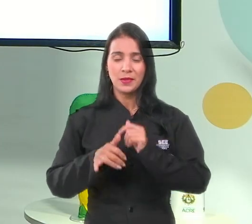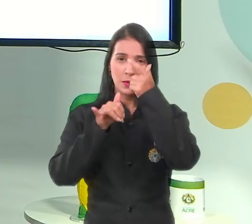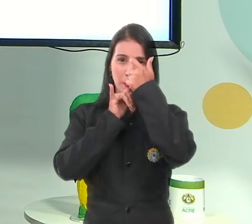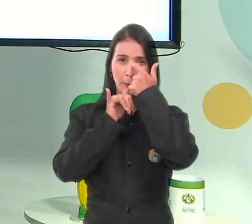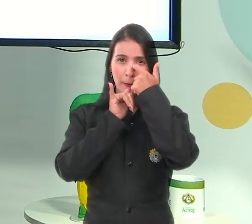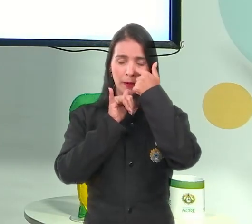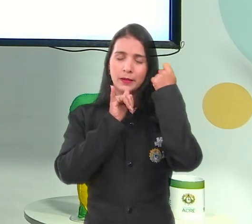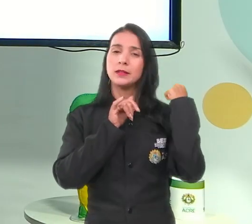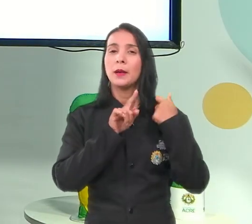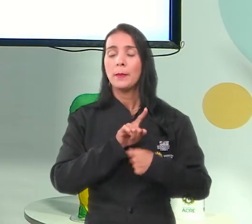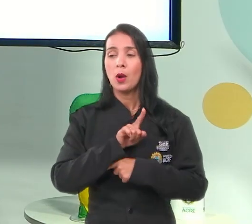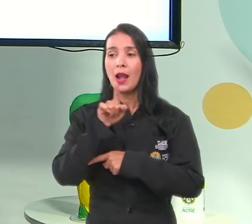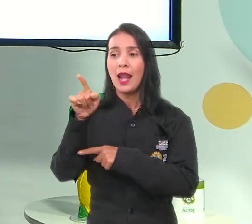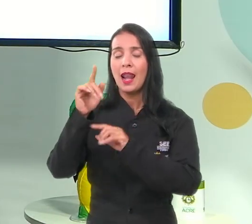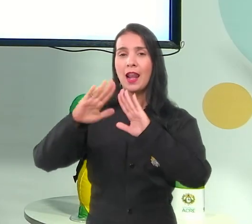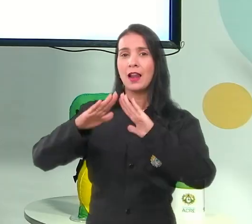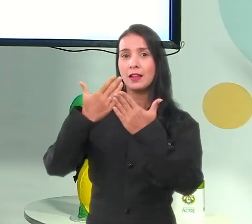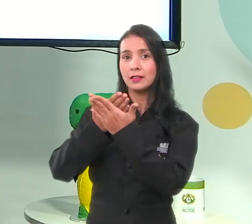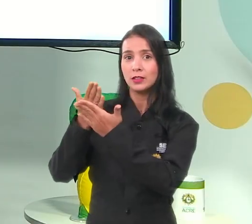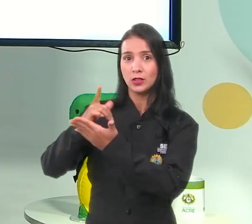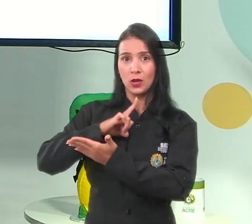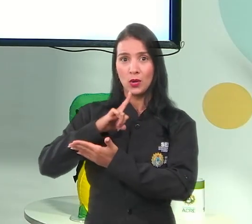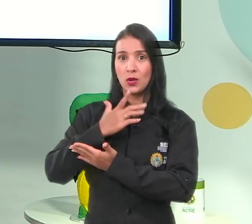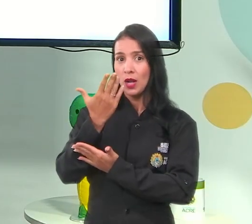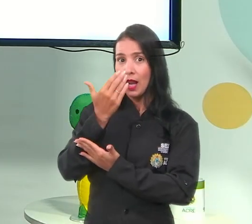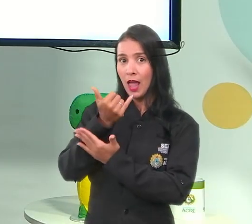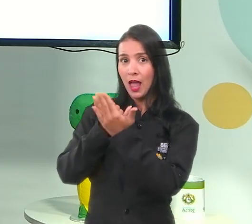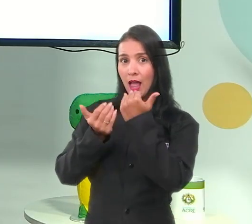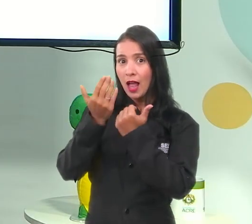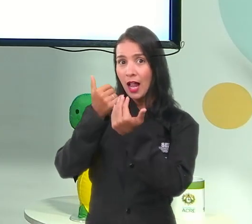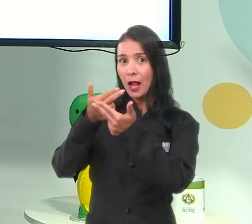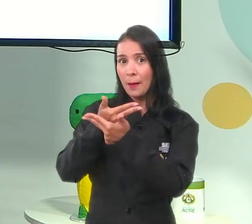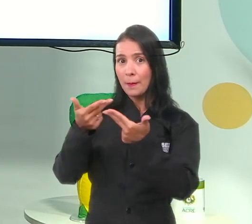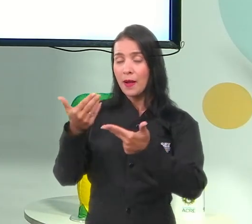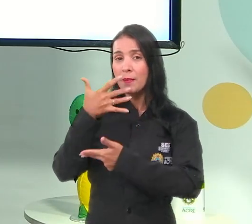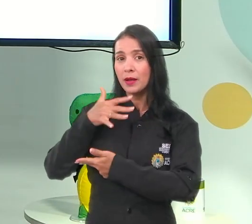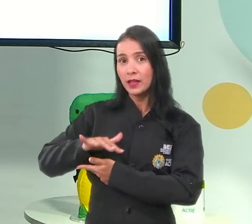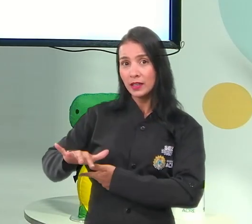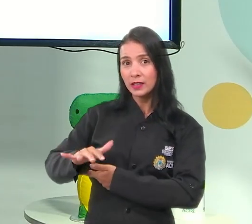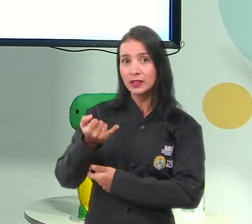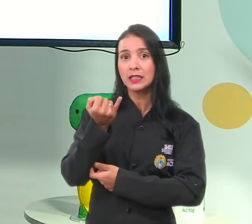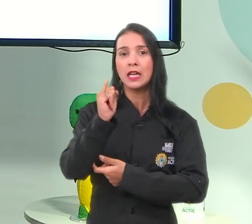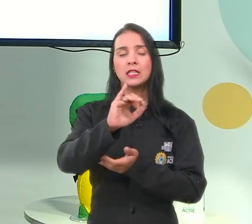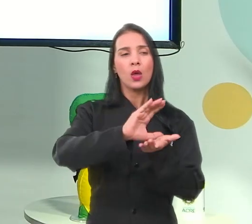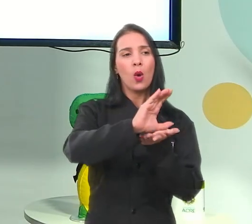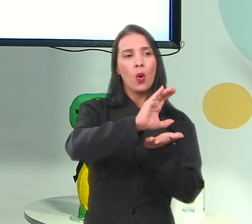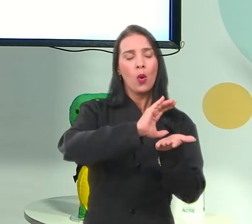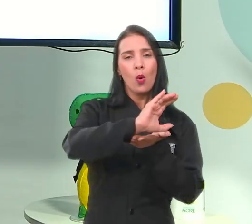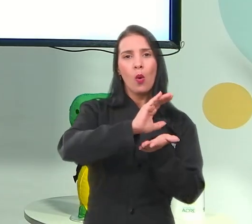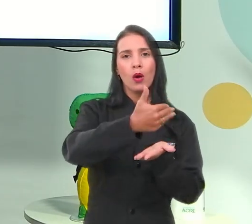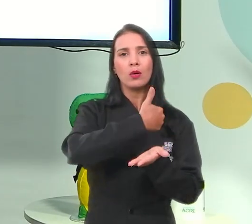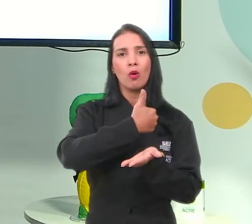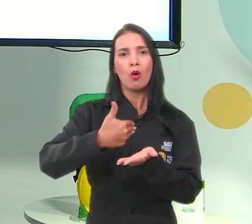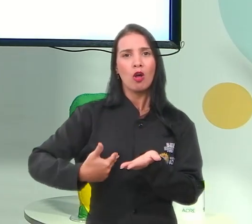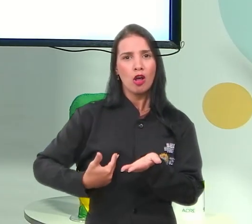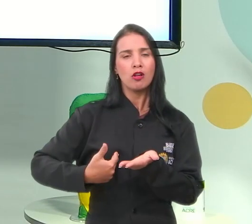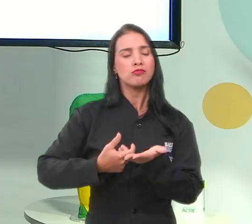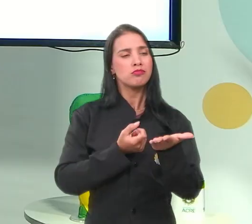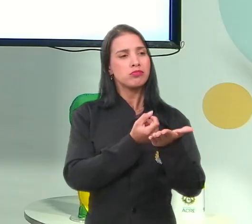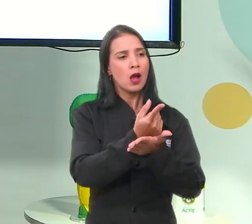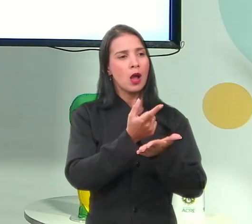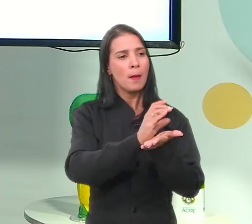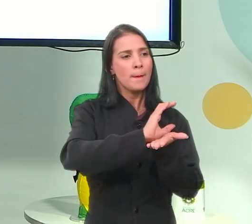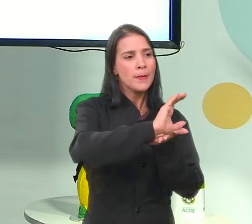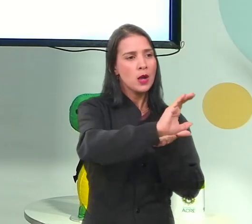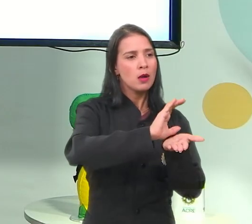o recurso público ele está sendo, digamos assim, gasto de maneira devida, de forma